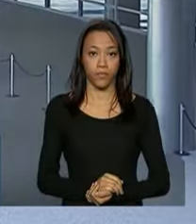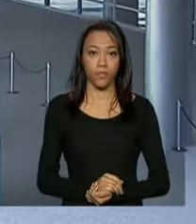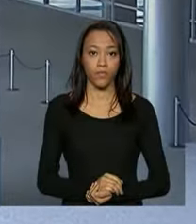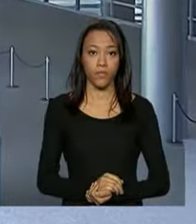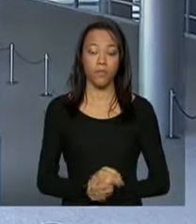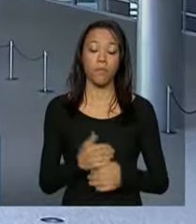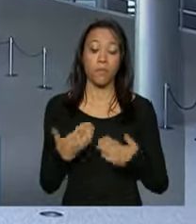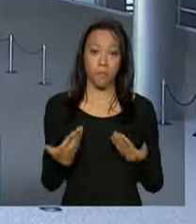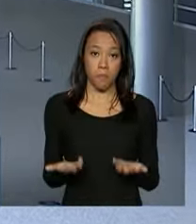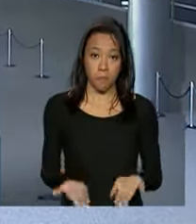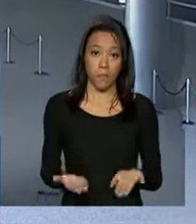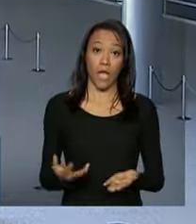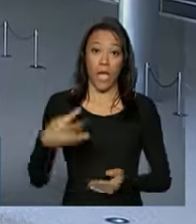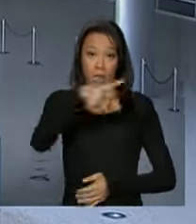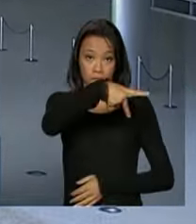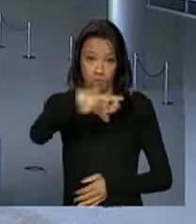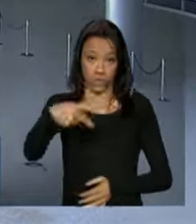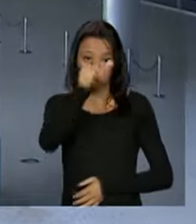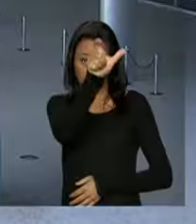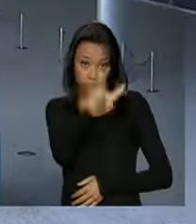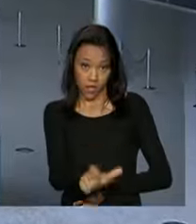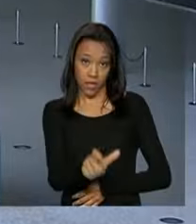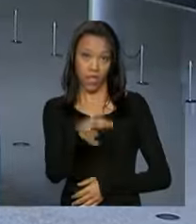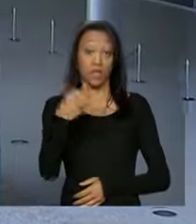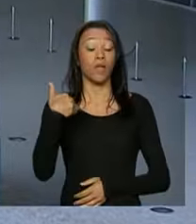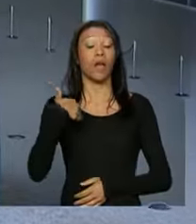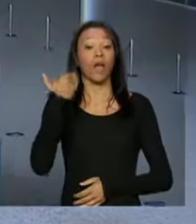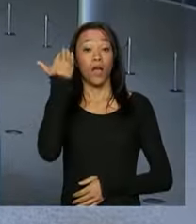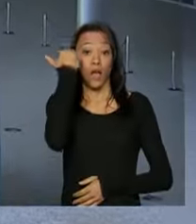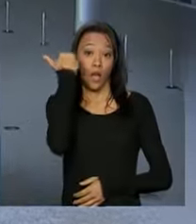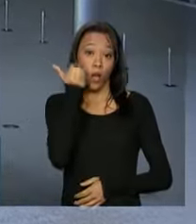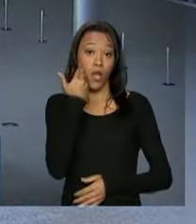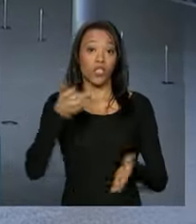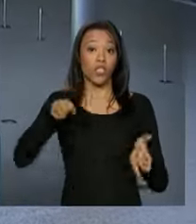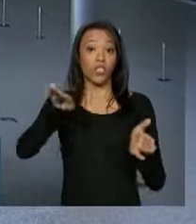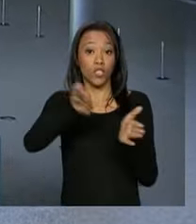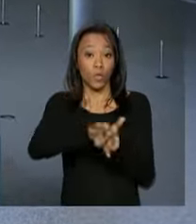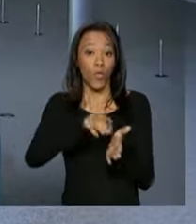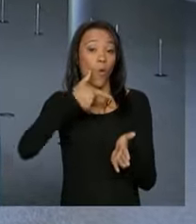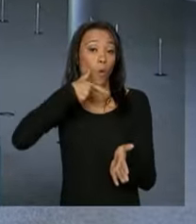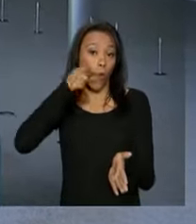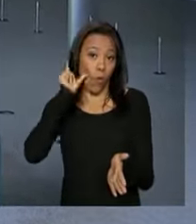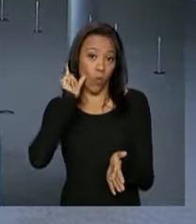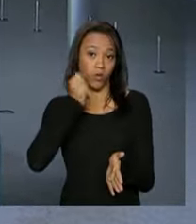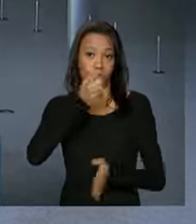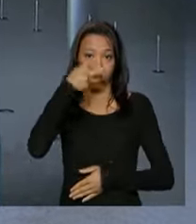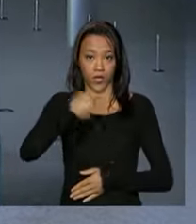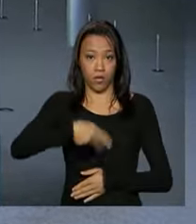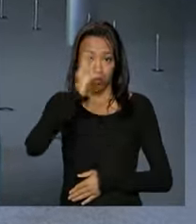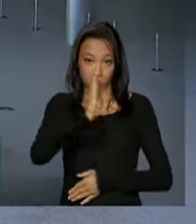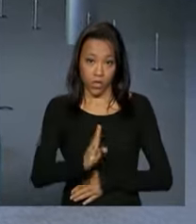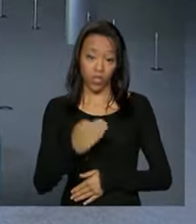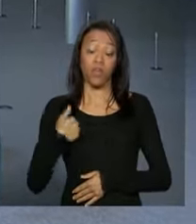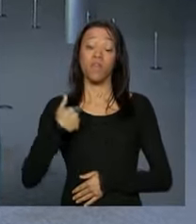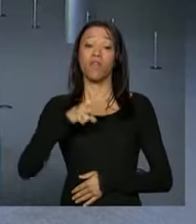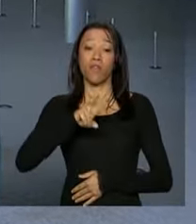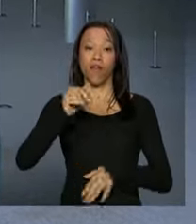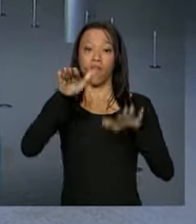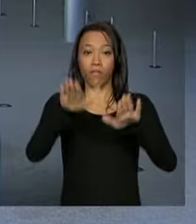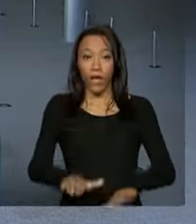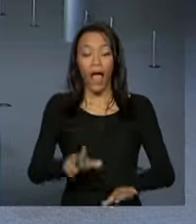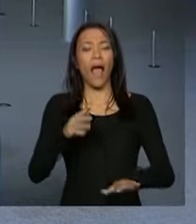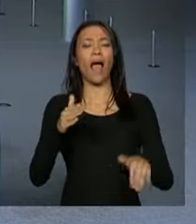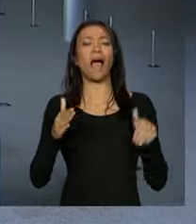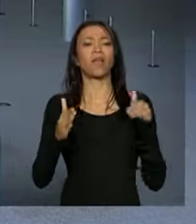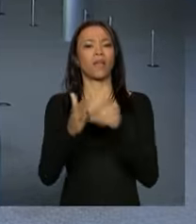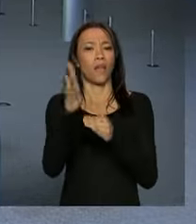A presidenta da Coreia chegou ontem ao Brasil e permanece aqui até amanhã, no